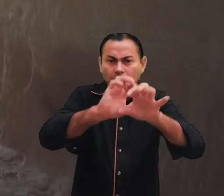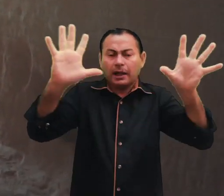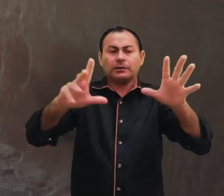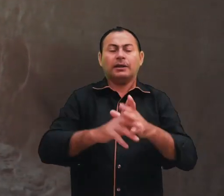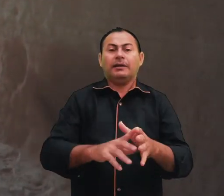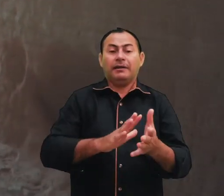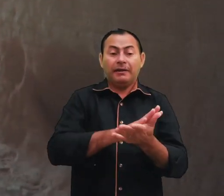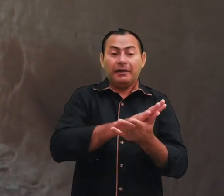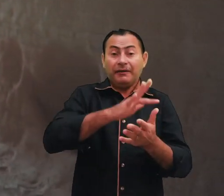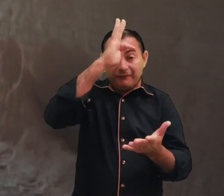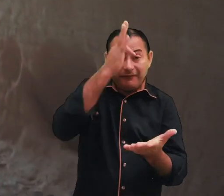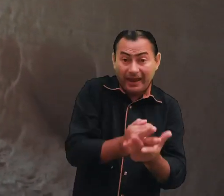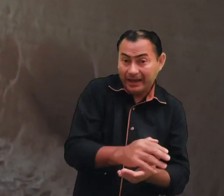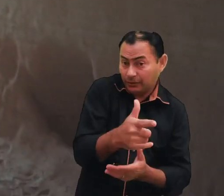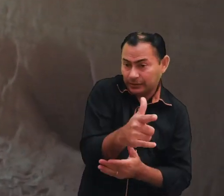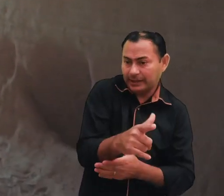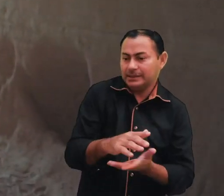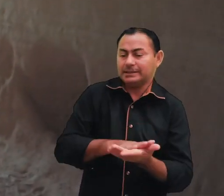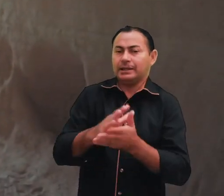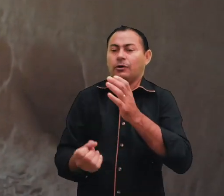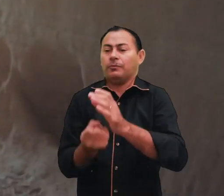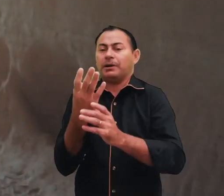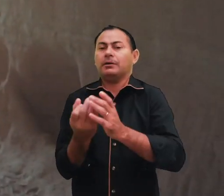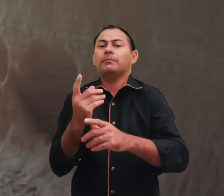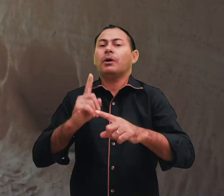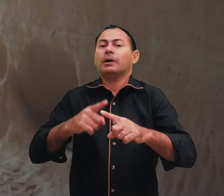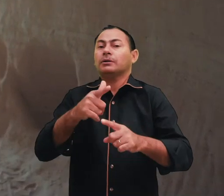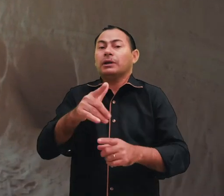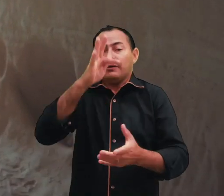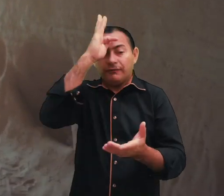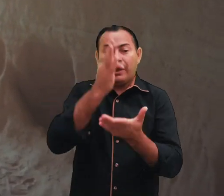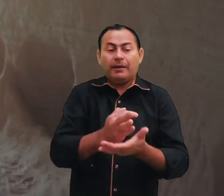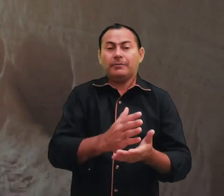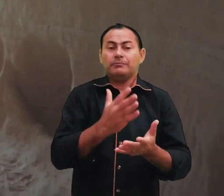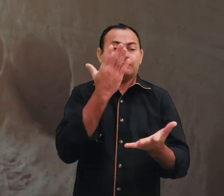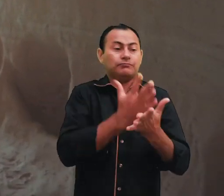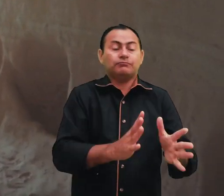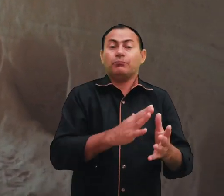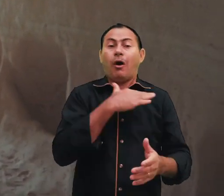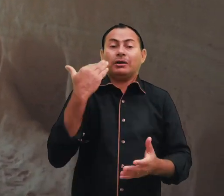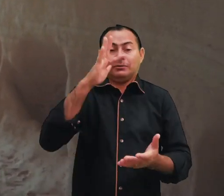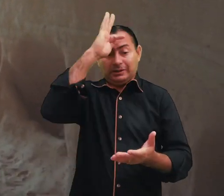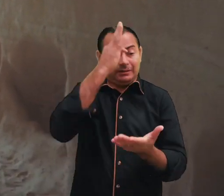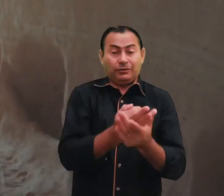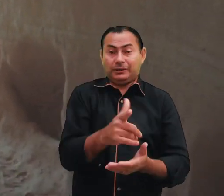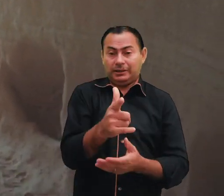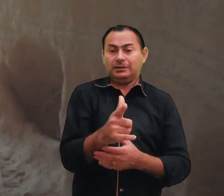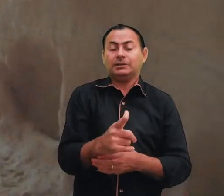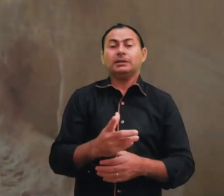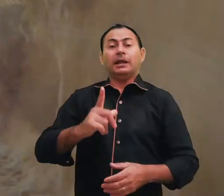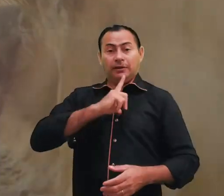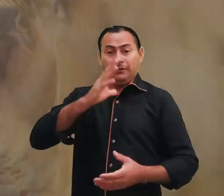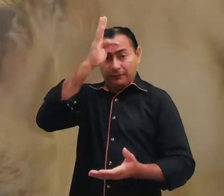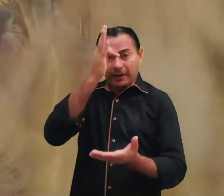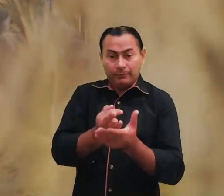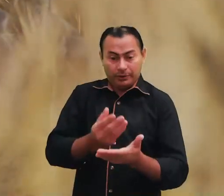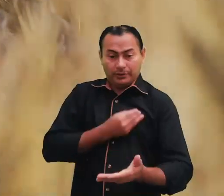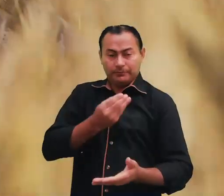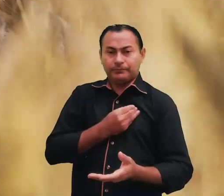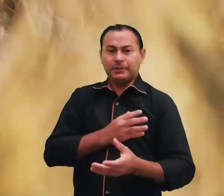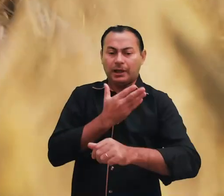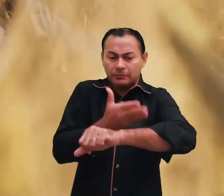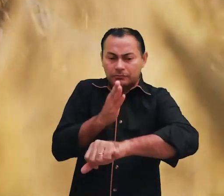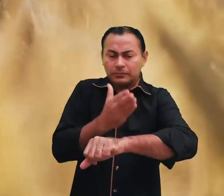sem obras, porque não existe fé morta. Se sua fé é realmente fé, ela só pode estar viva. As obras são